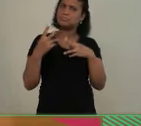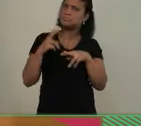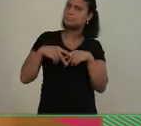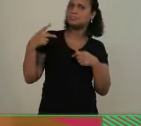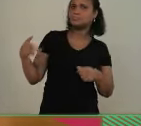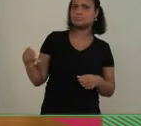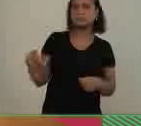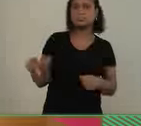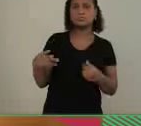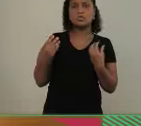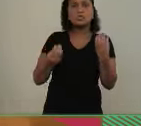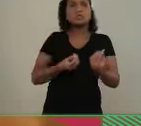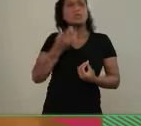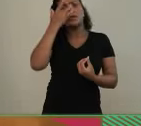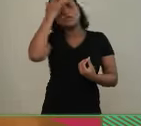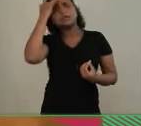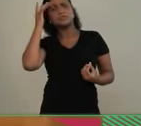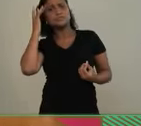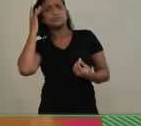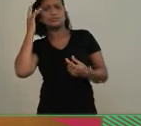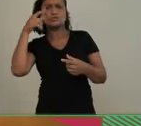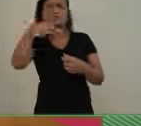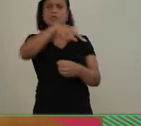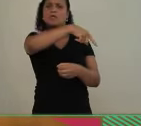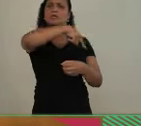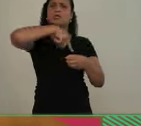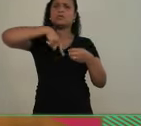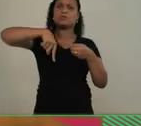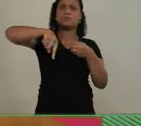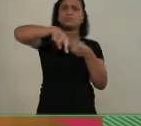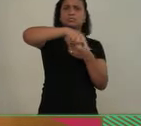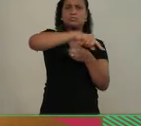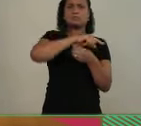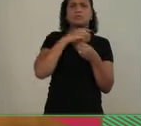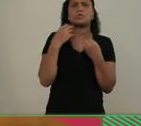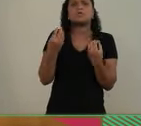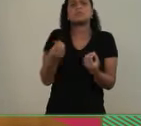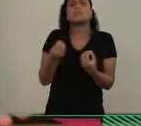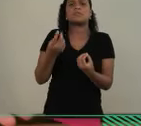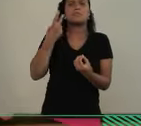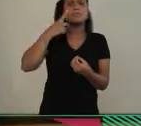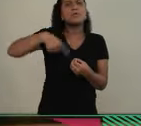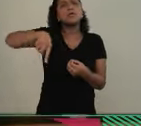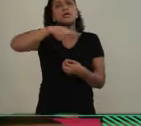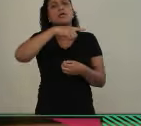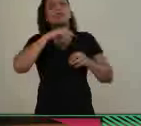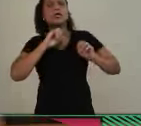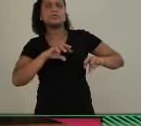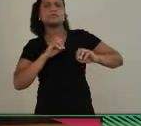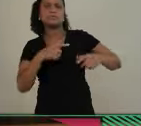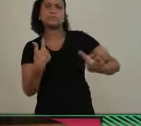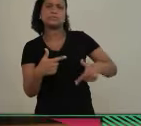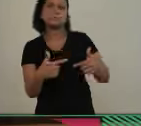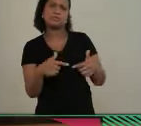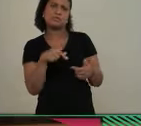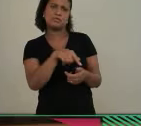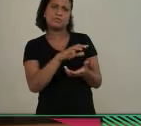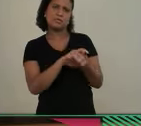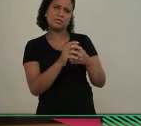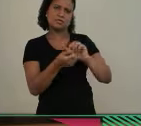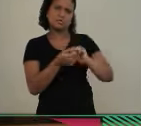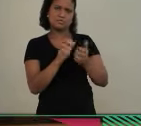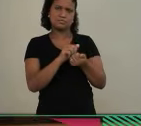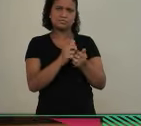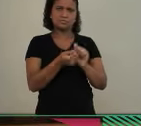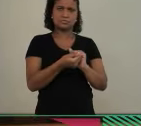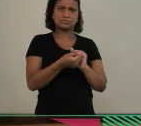os educadores que trabalham com arte, para as pessoas que têm múltiplas dificuldades, e assim vai. Então, por exemplo, no